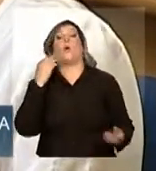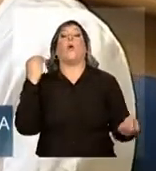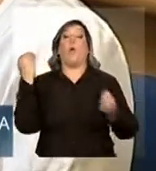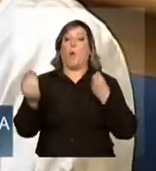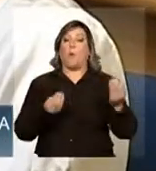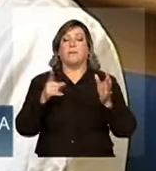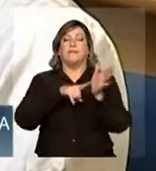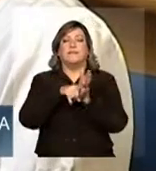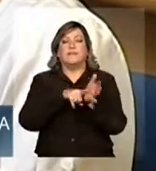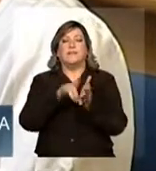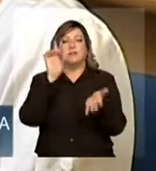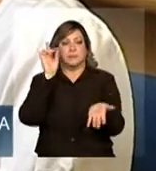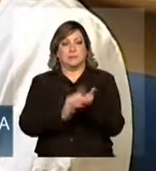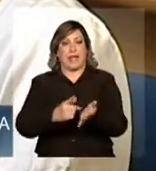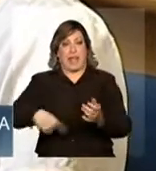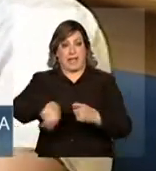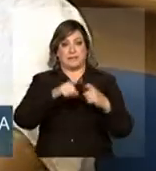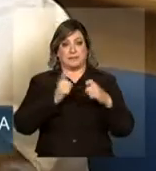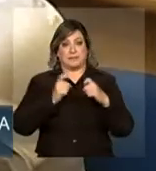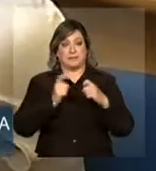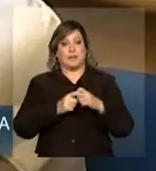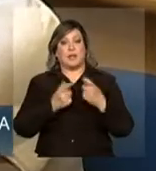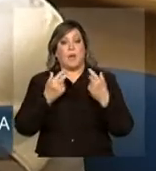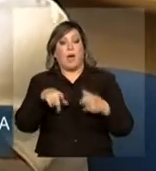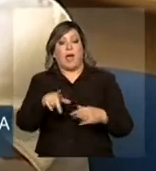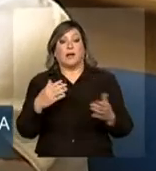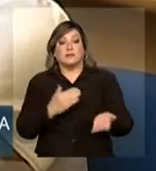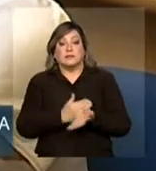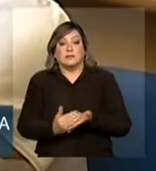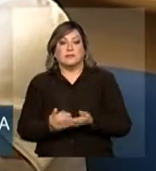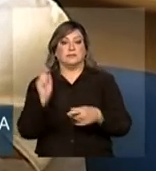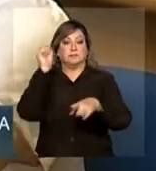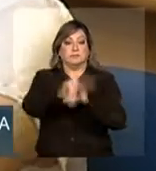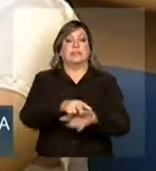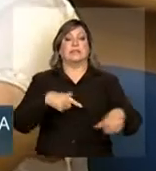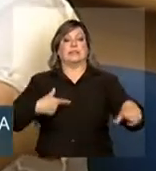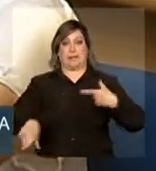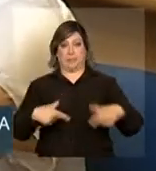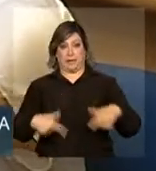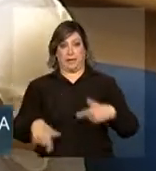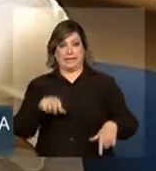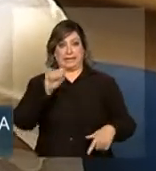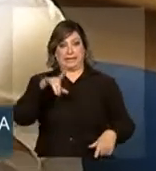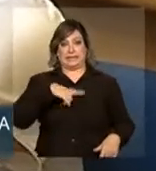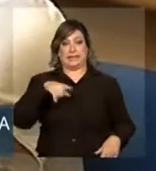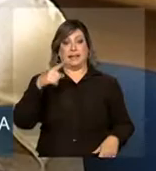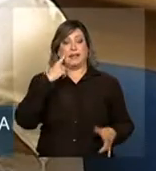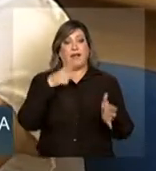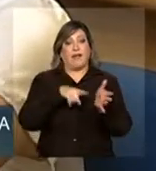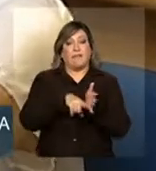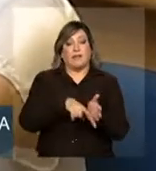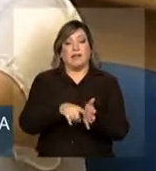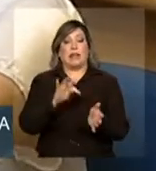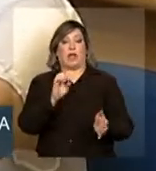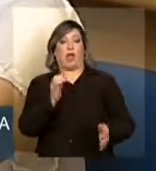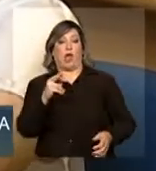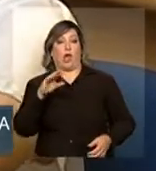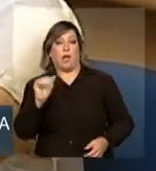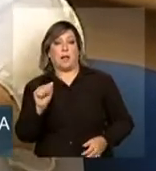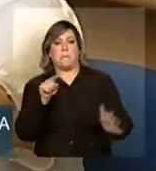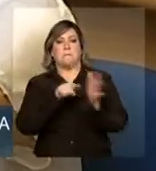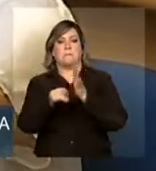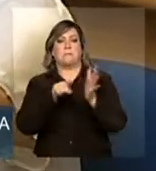avaliação na prática desses médicos assim que eles assumirem os seus postos de trabalho se tem avaliações teóricas